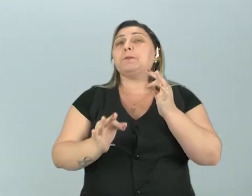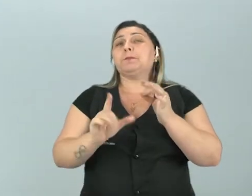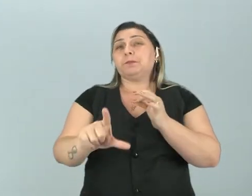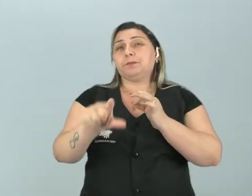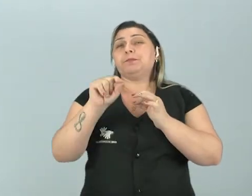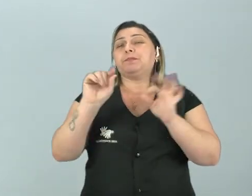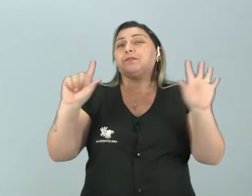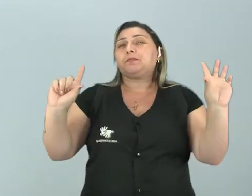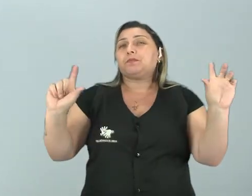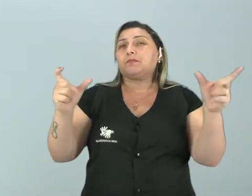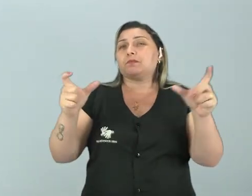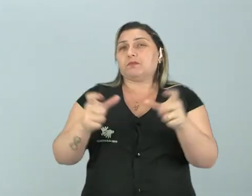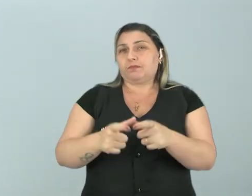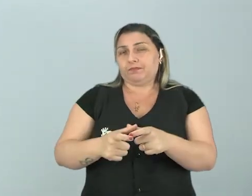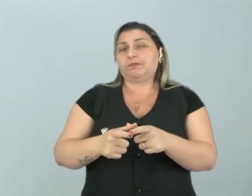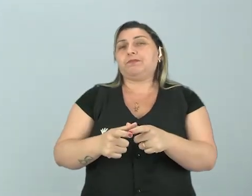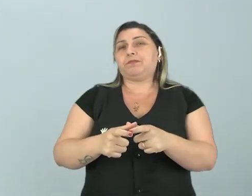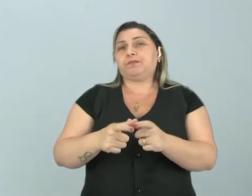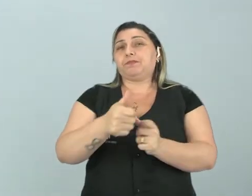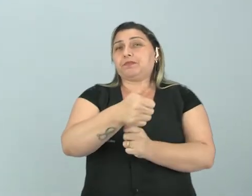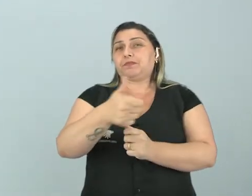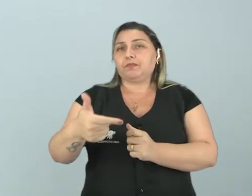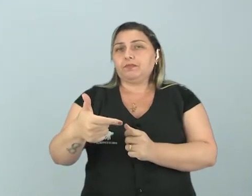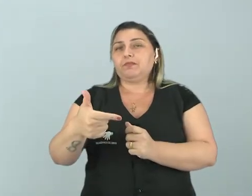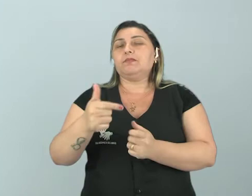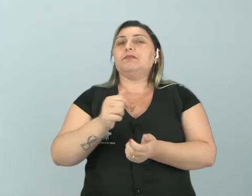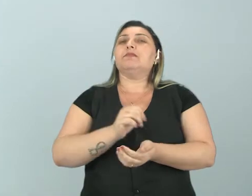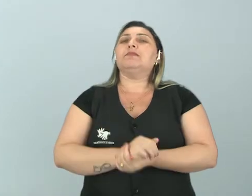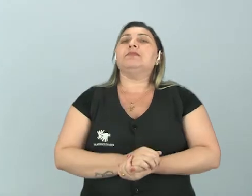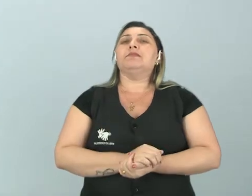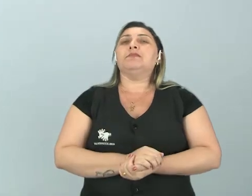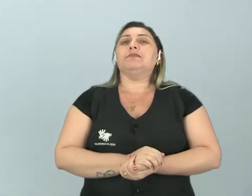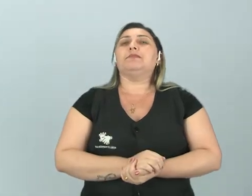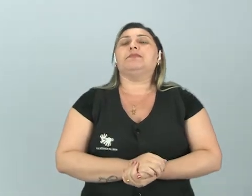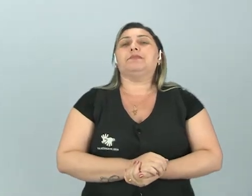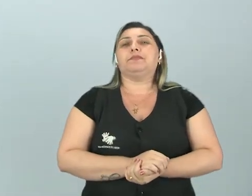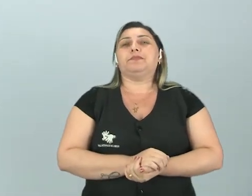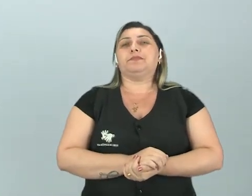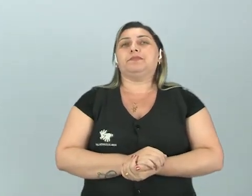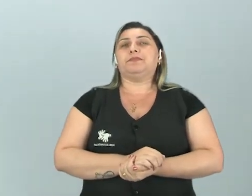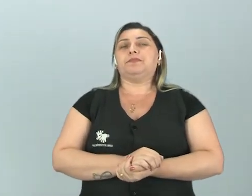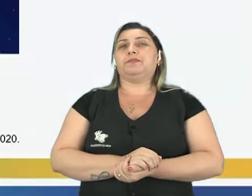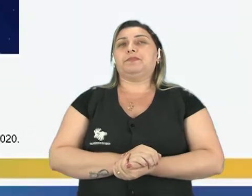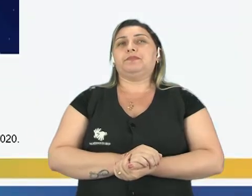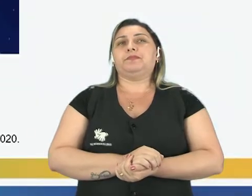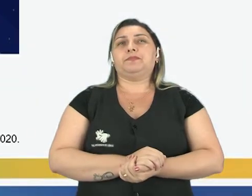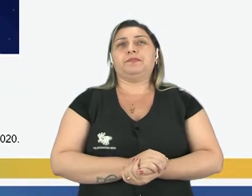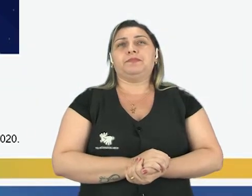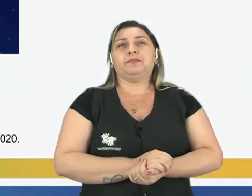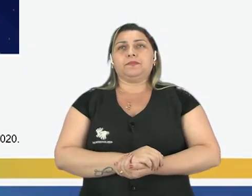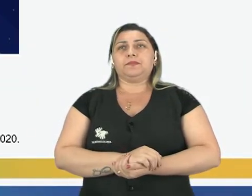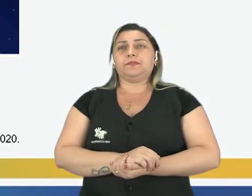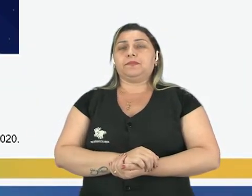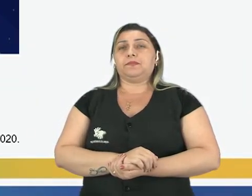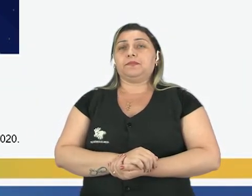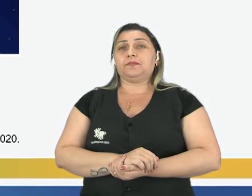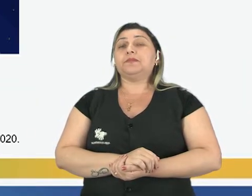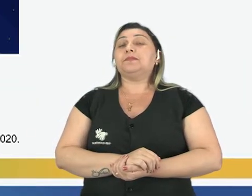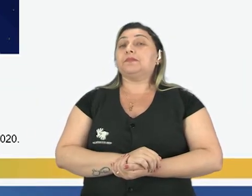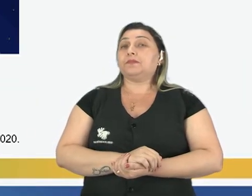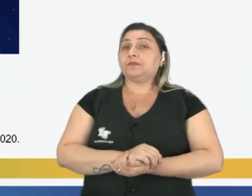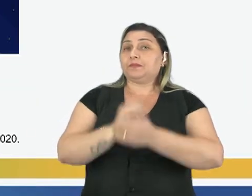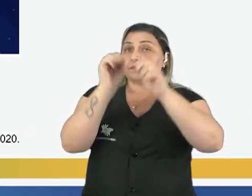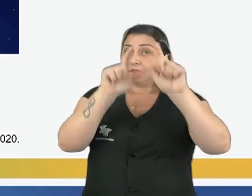preferiram reduzir para ficar em 12. Vamos lá na nossa telinha. Voltando para a